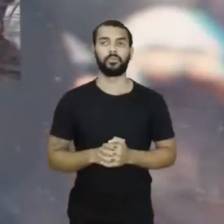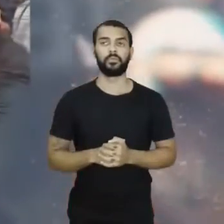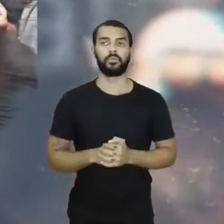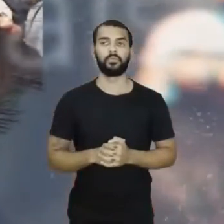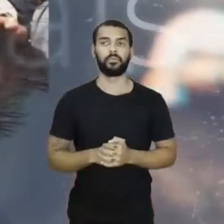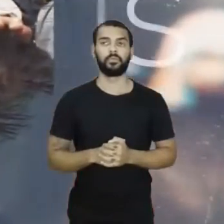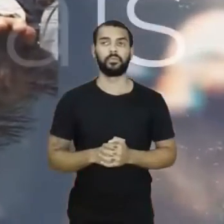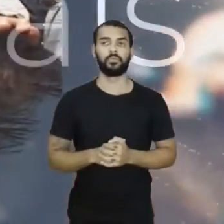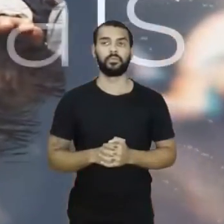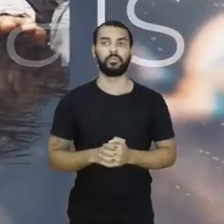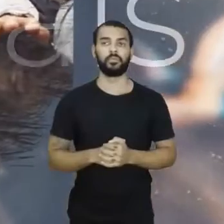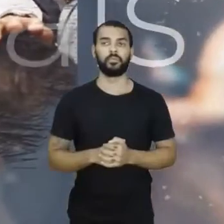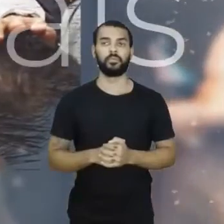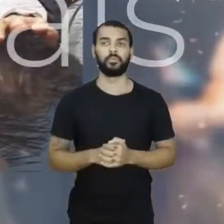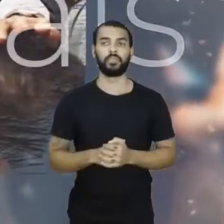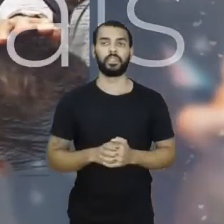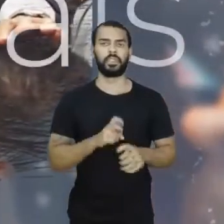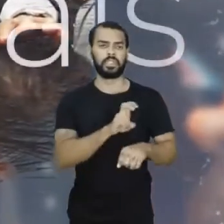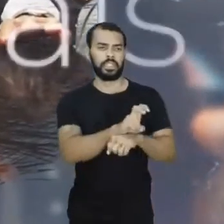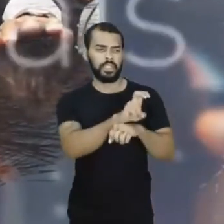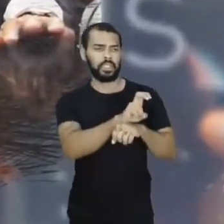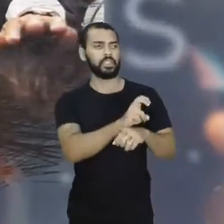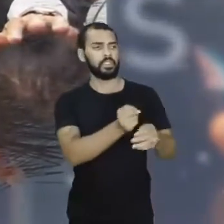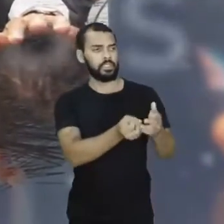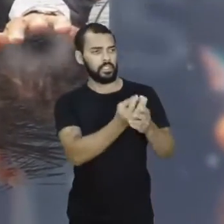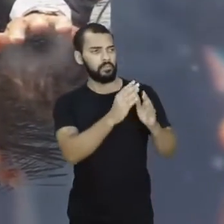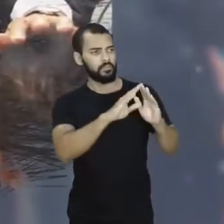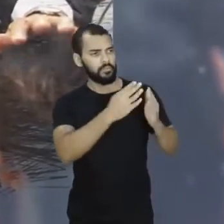Muito mais creches.